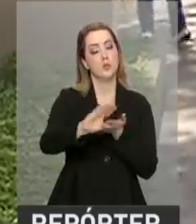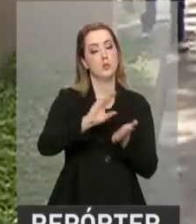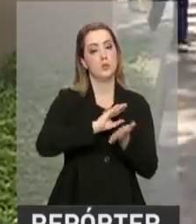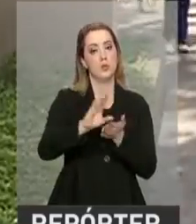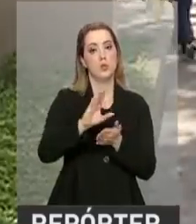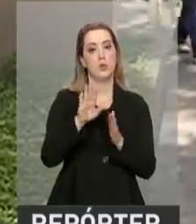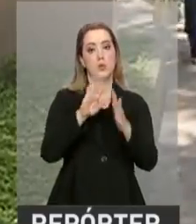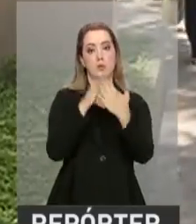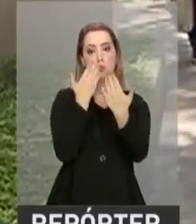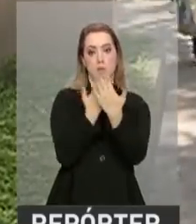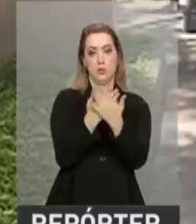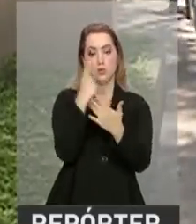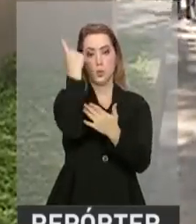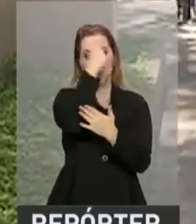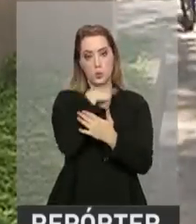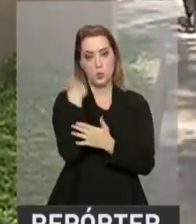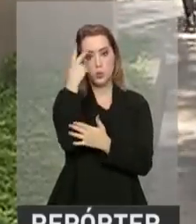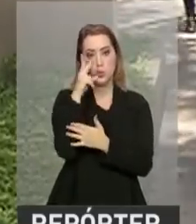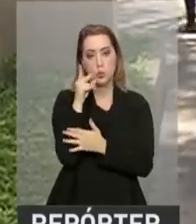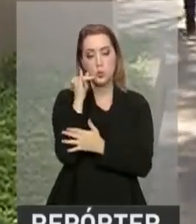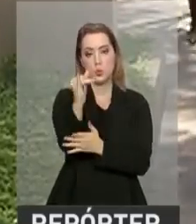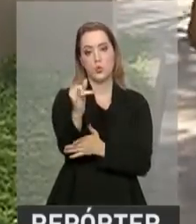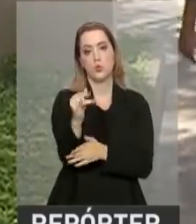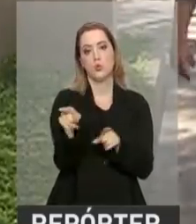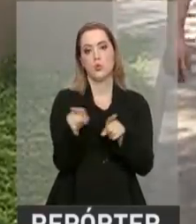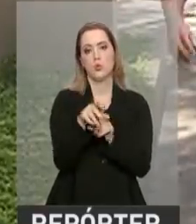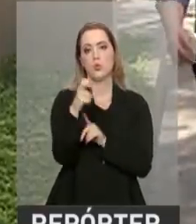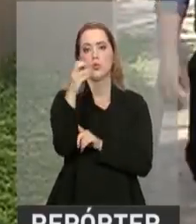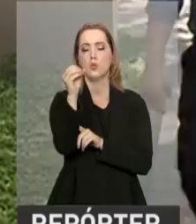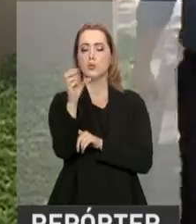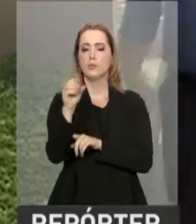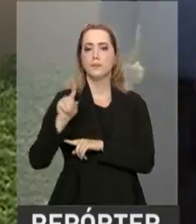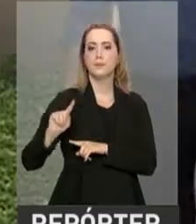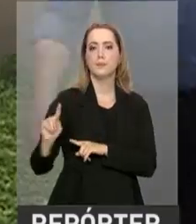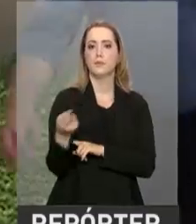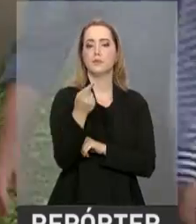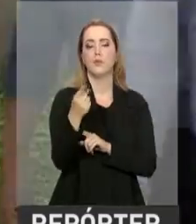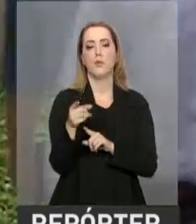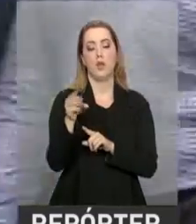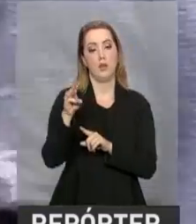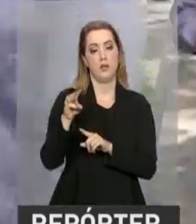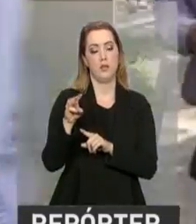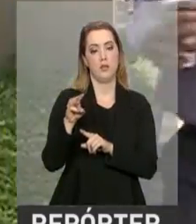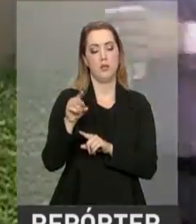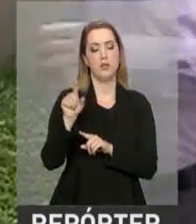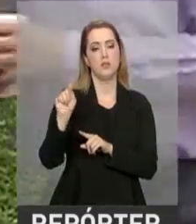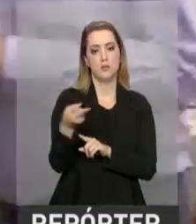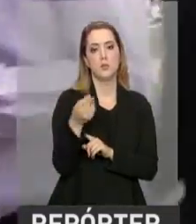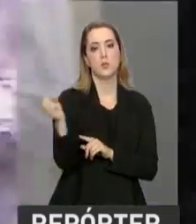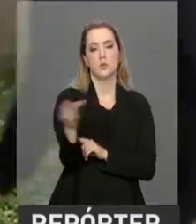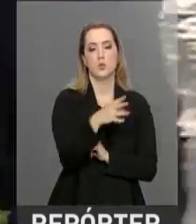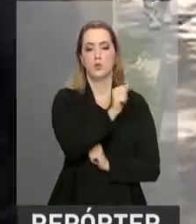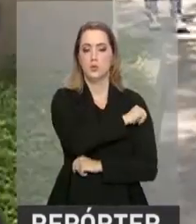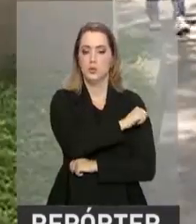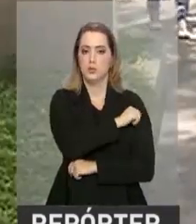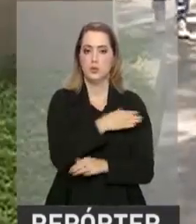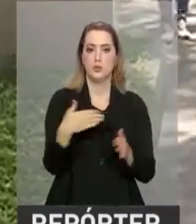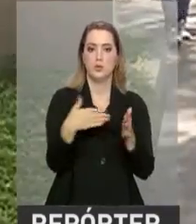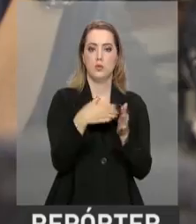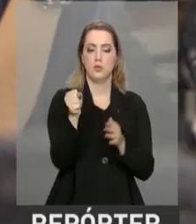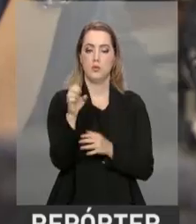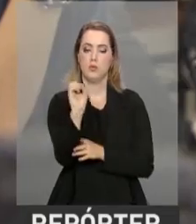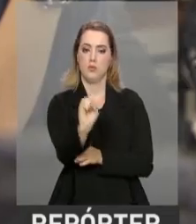escolas em tempo integral para atender a 500.000 novos estudantes de Ensino Médio nesse regime até